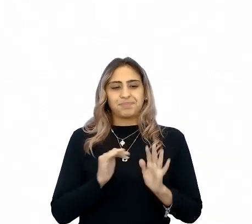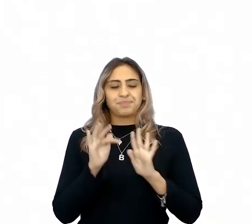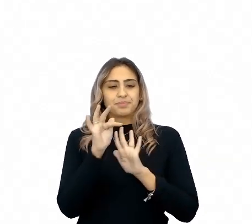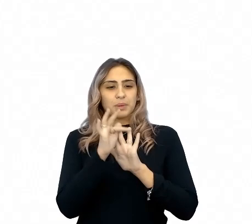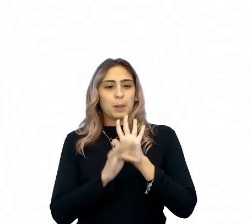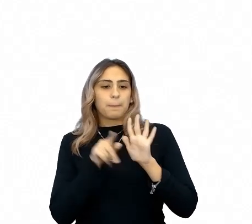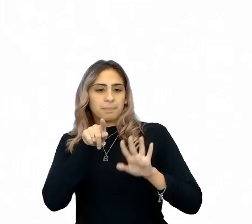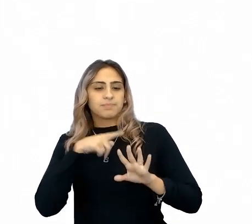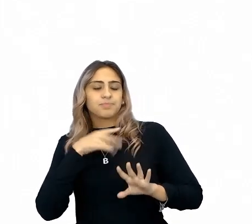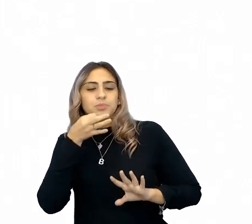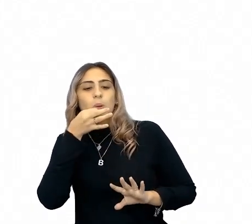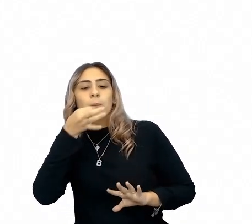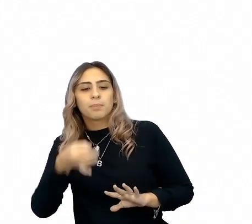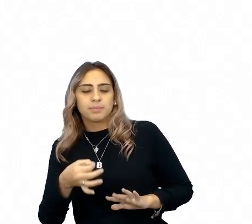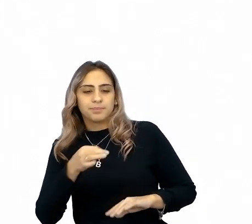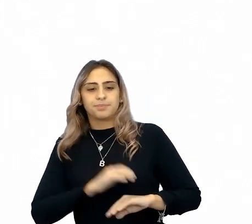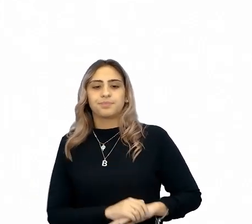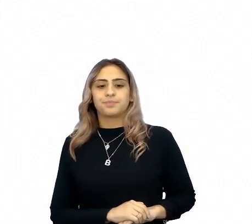expor uma opinião.